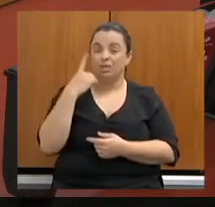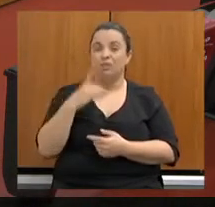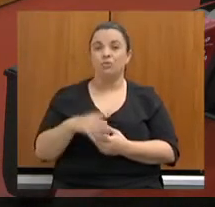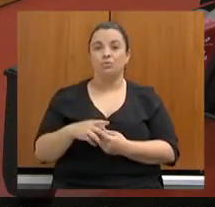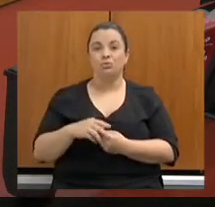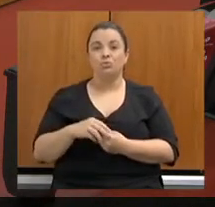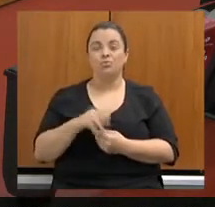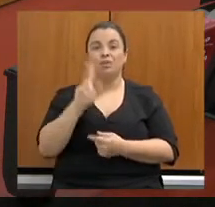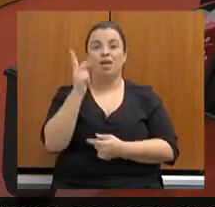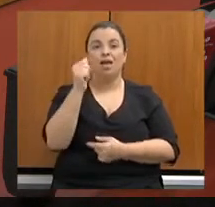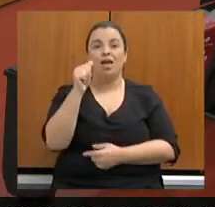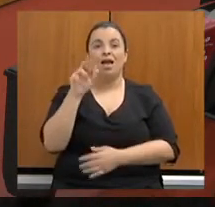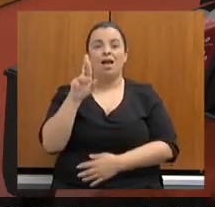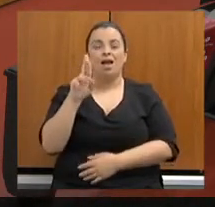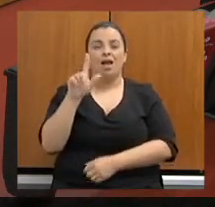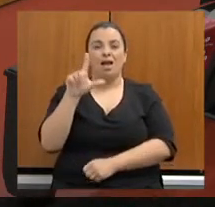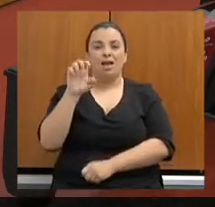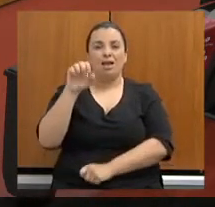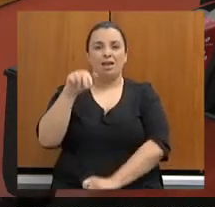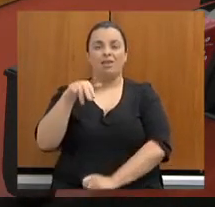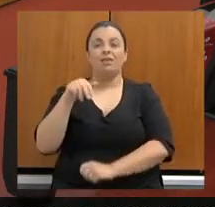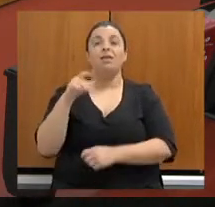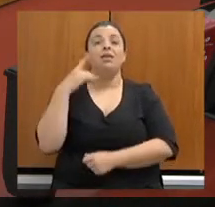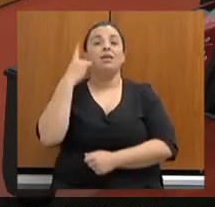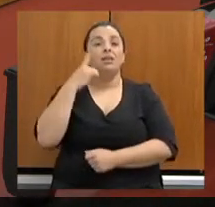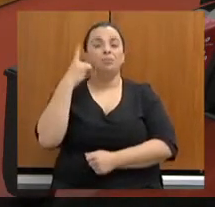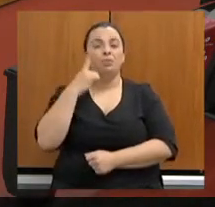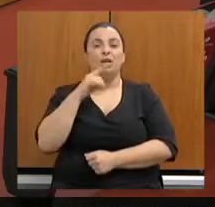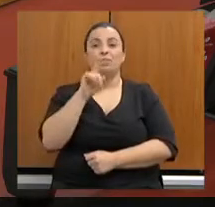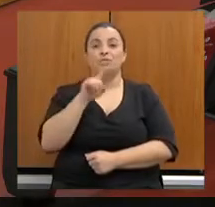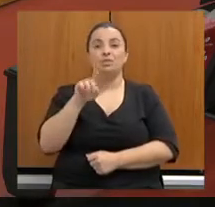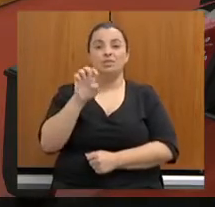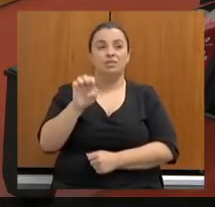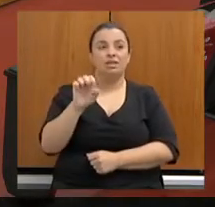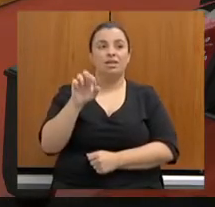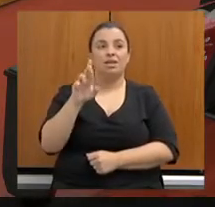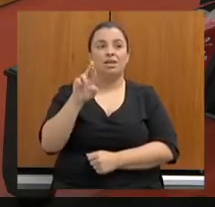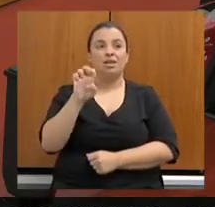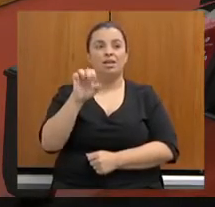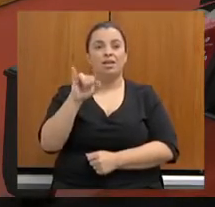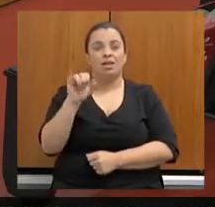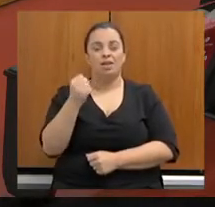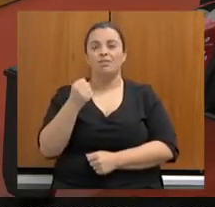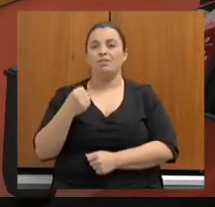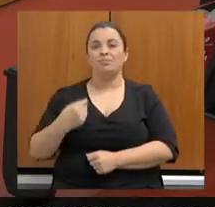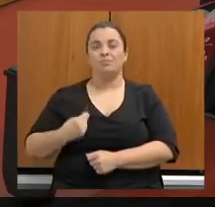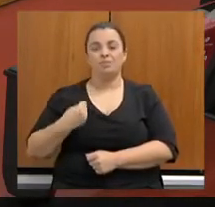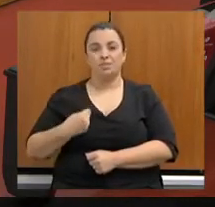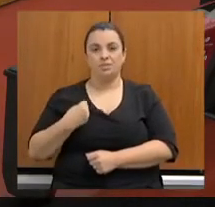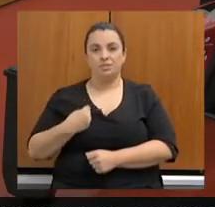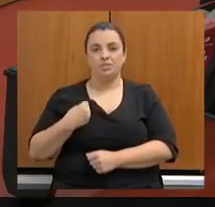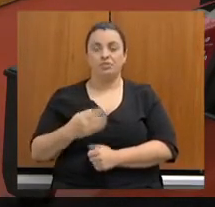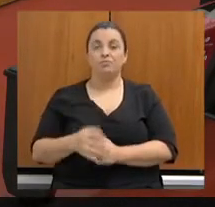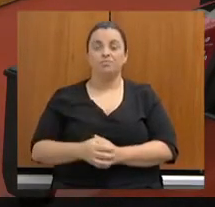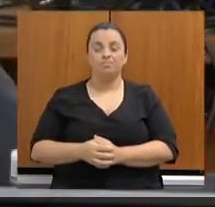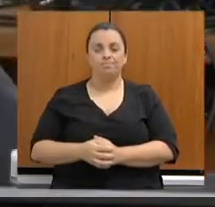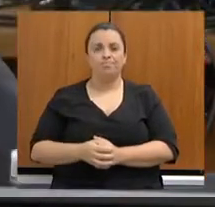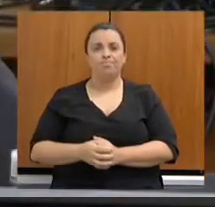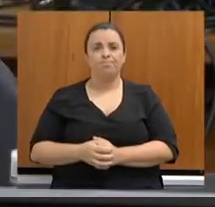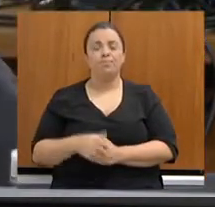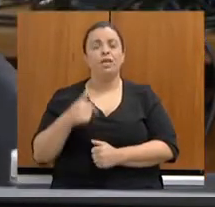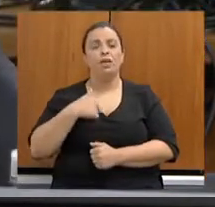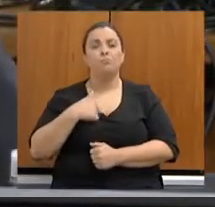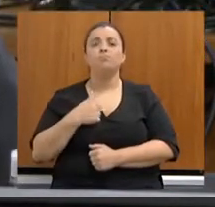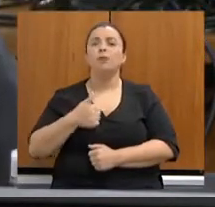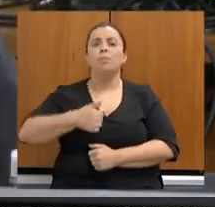o Warley deputados erres que estão presentes inicialmente secretário eu quero